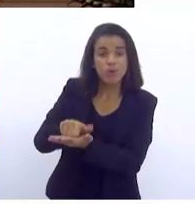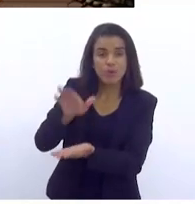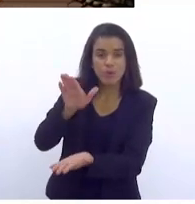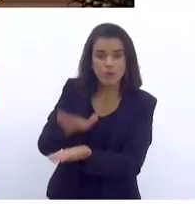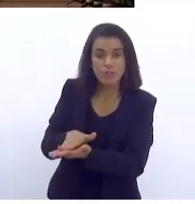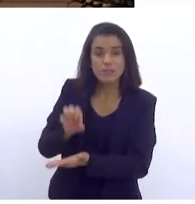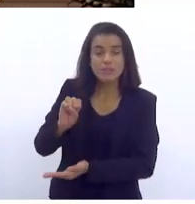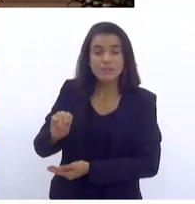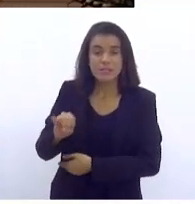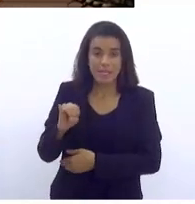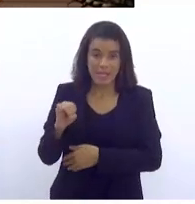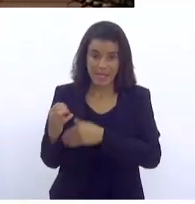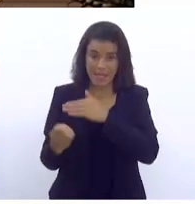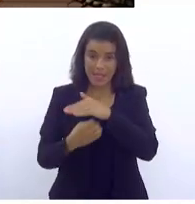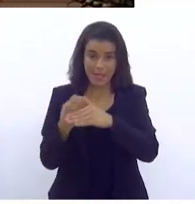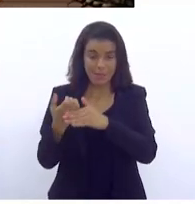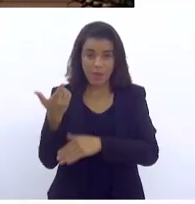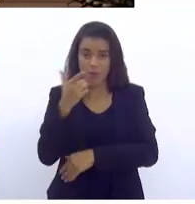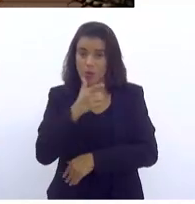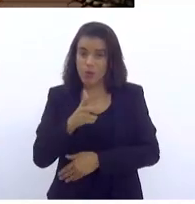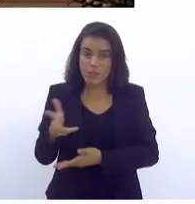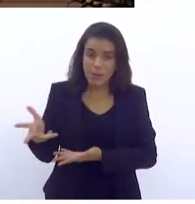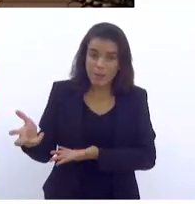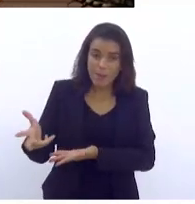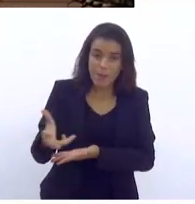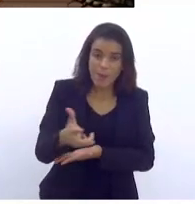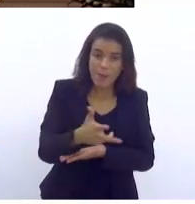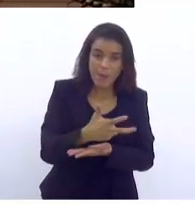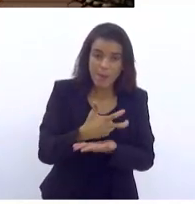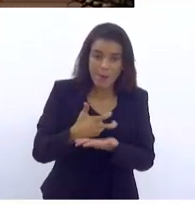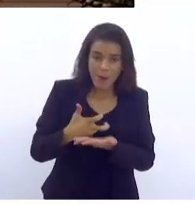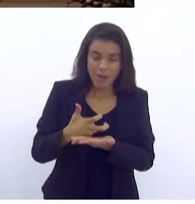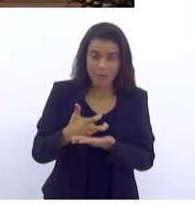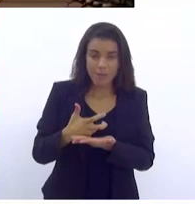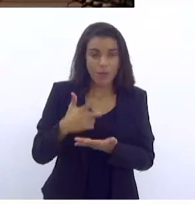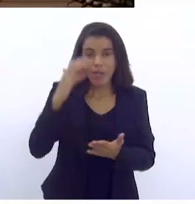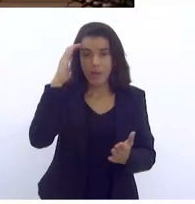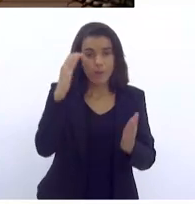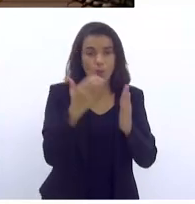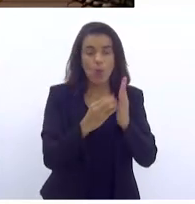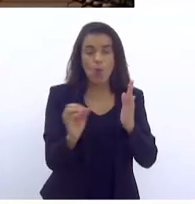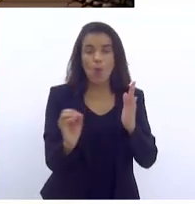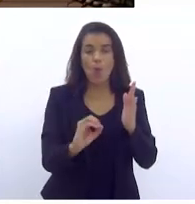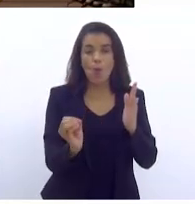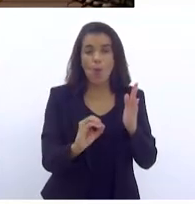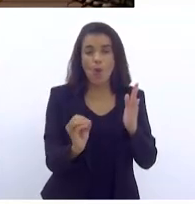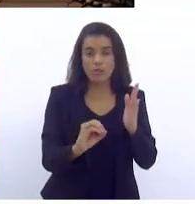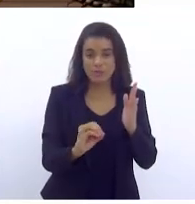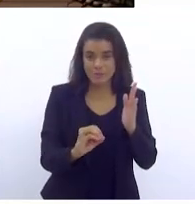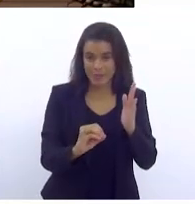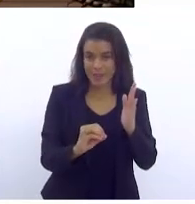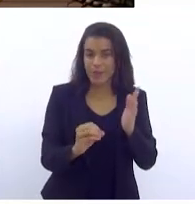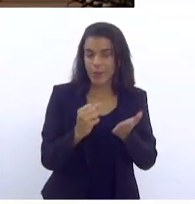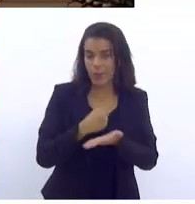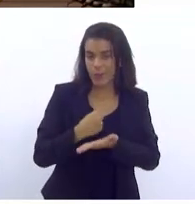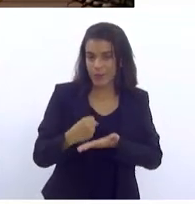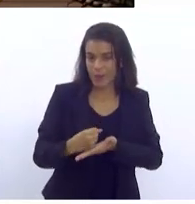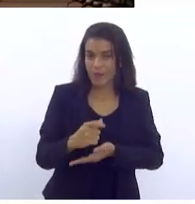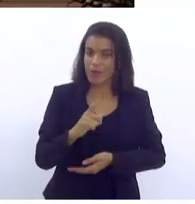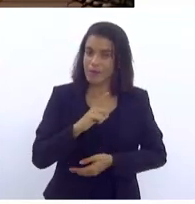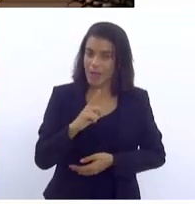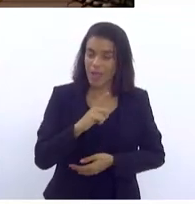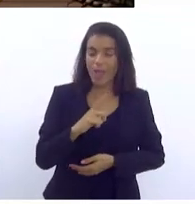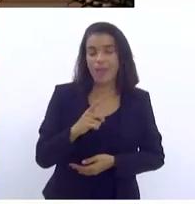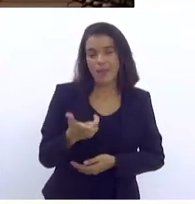dela não receber aquela tarifa cheia quando ela não cumpre Então são critérios desde critérios de